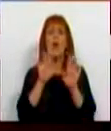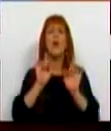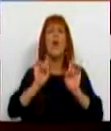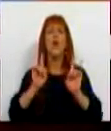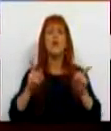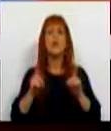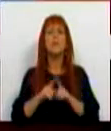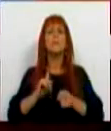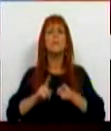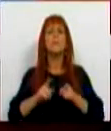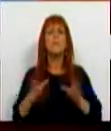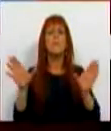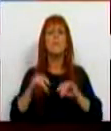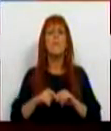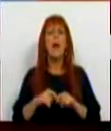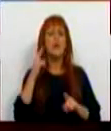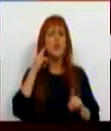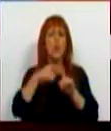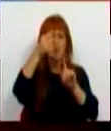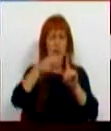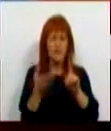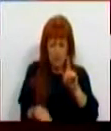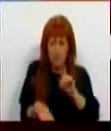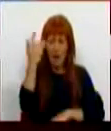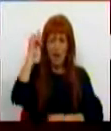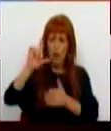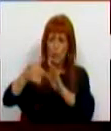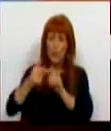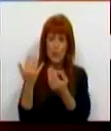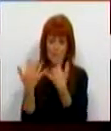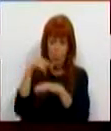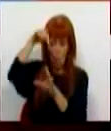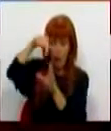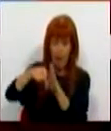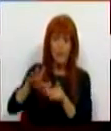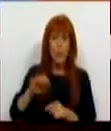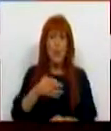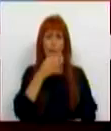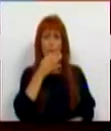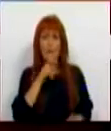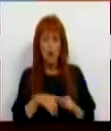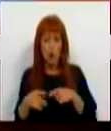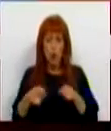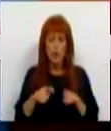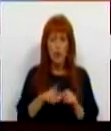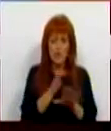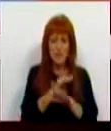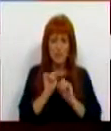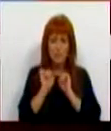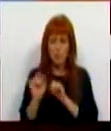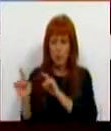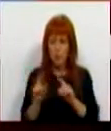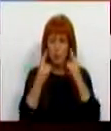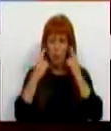naquilo que são, mais do que os seus objetivos, são os projetos que o integram. Quando nós falamos na organização do setor de